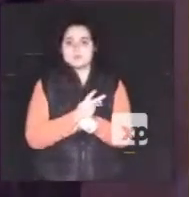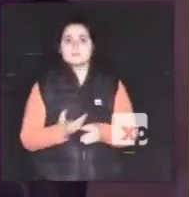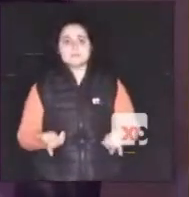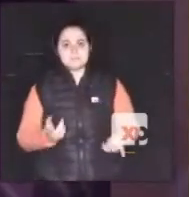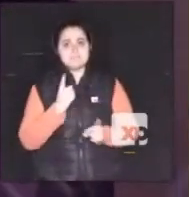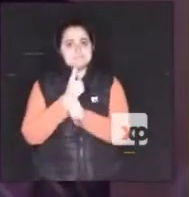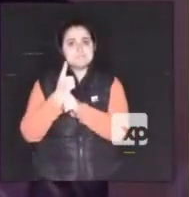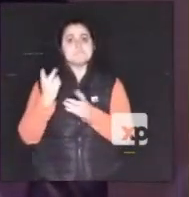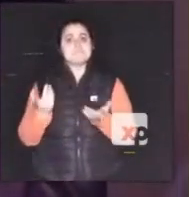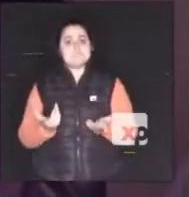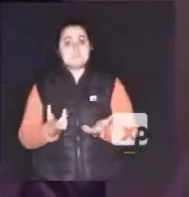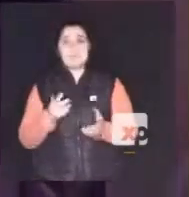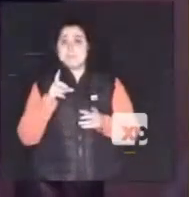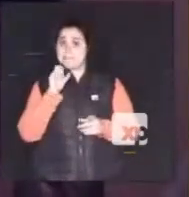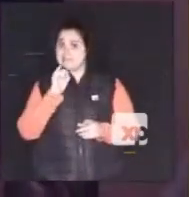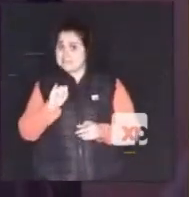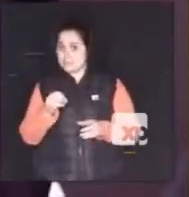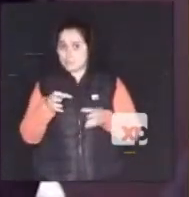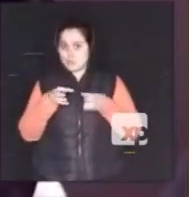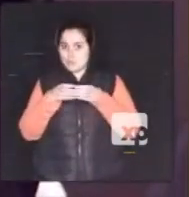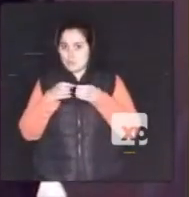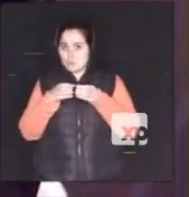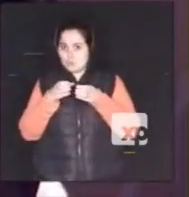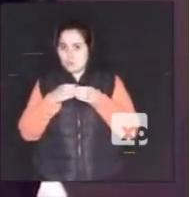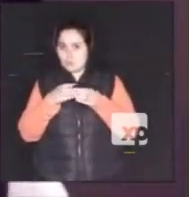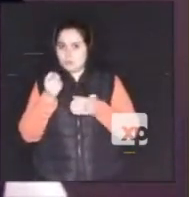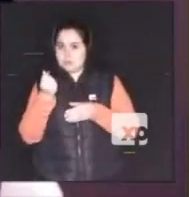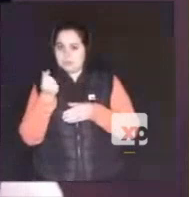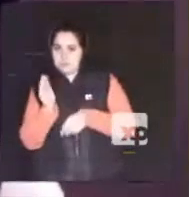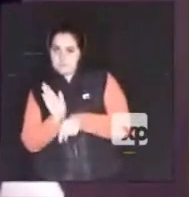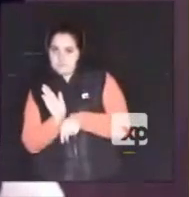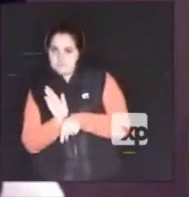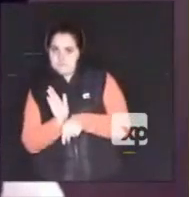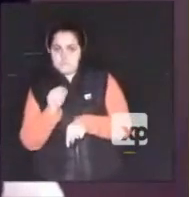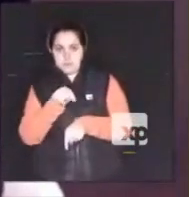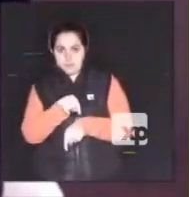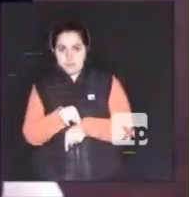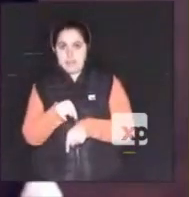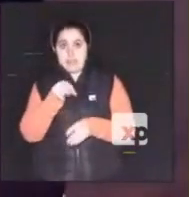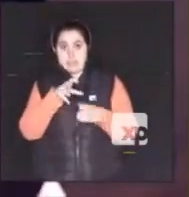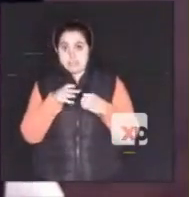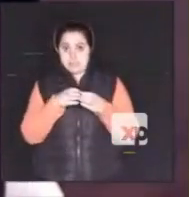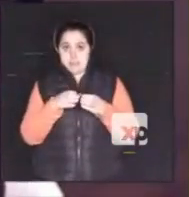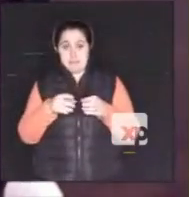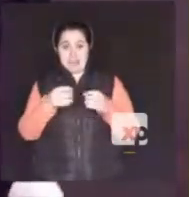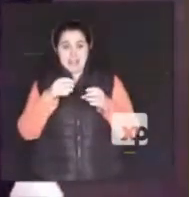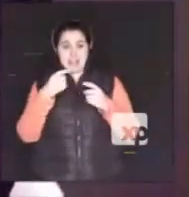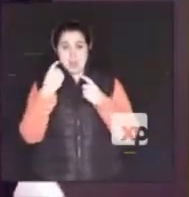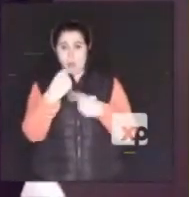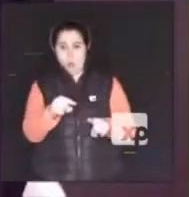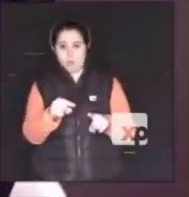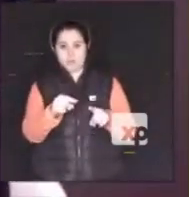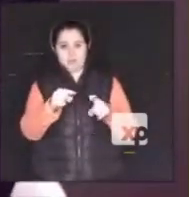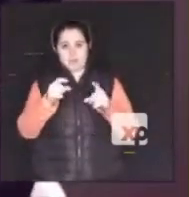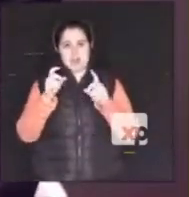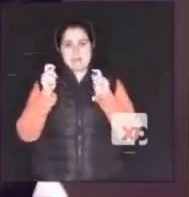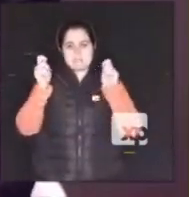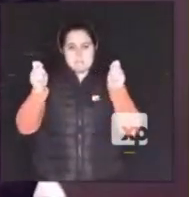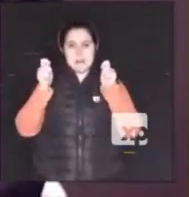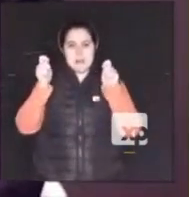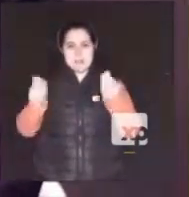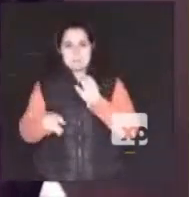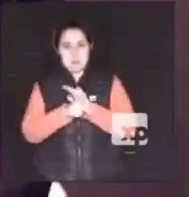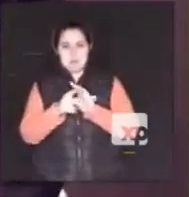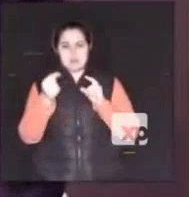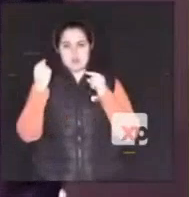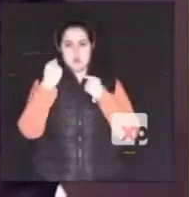se um grupo financiado usa esse espaço para destruir a democracia as minhas de ódio para